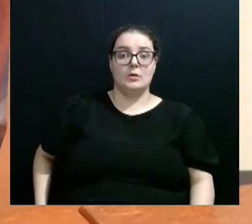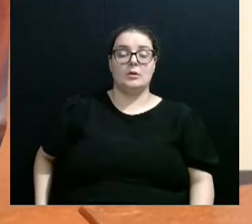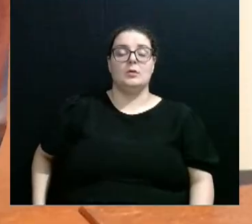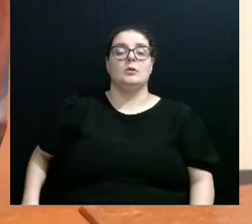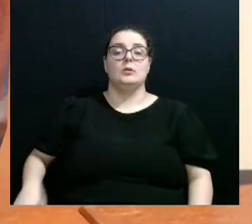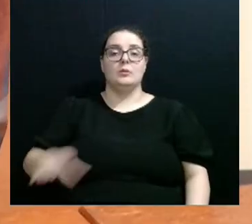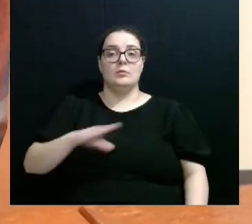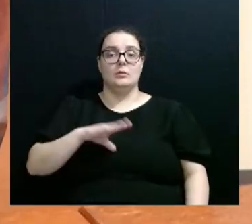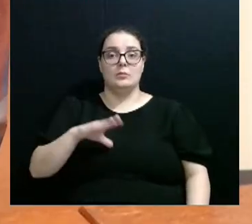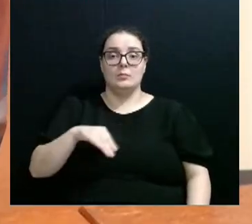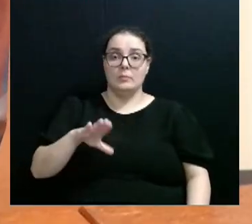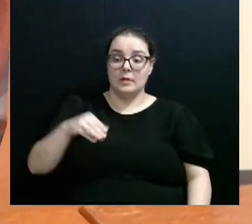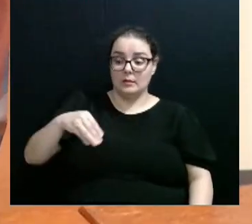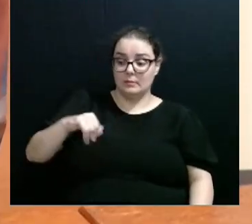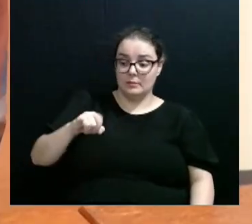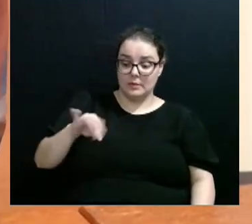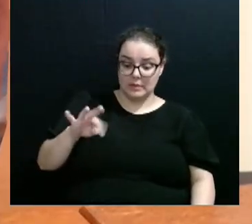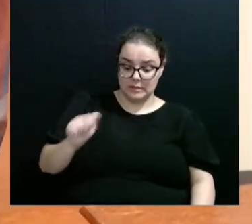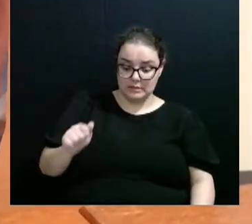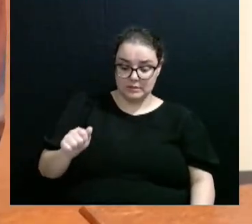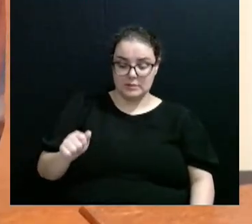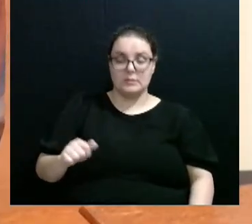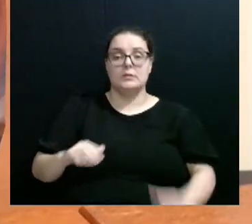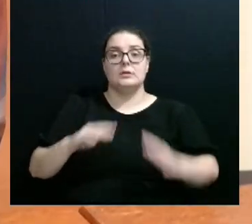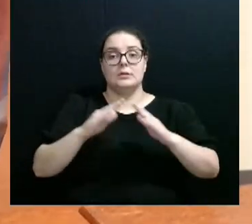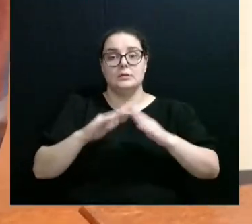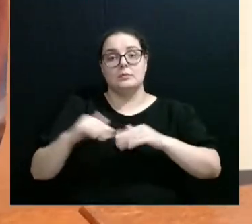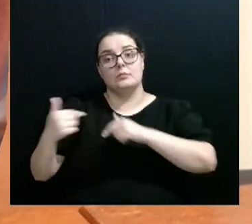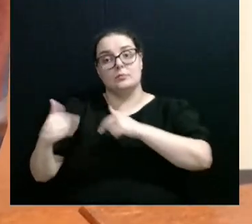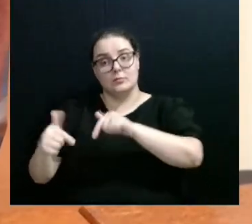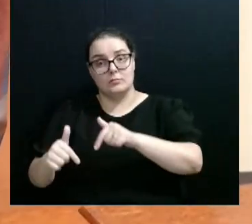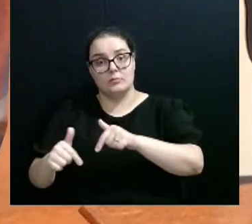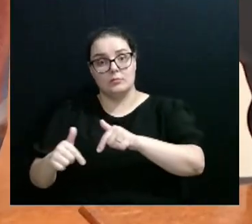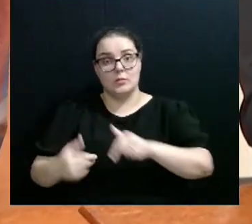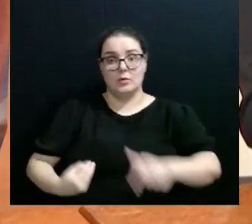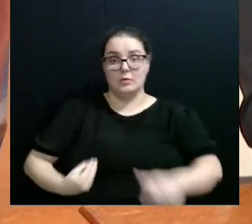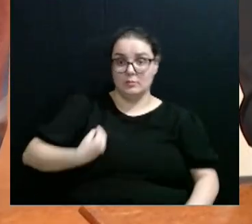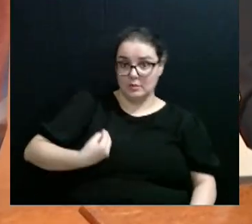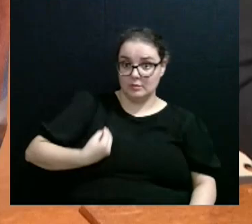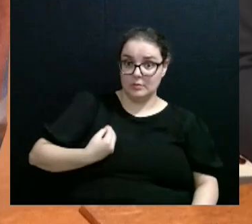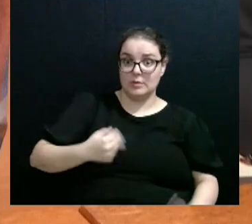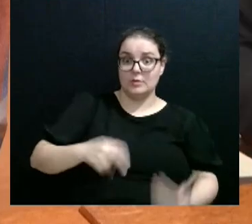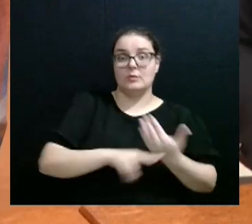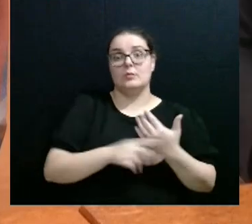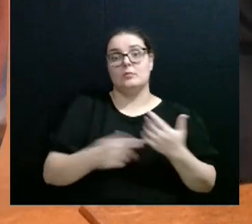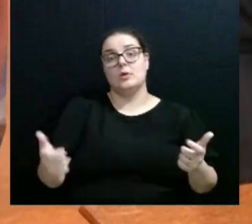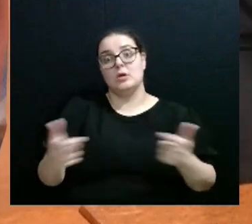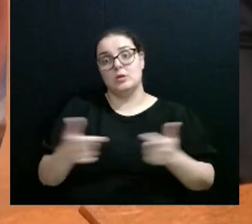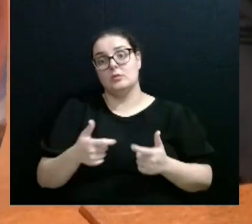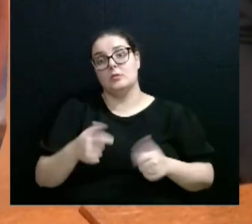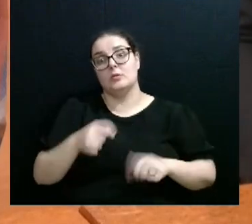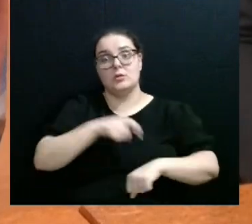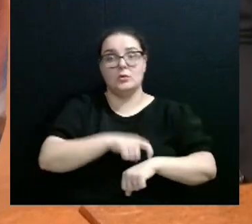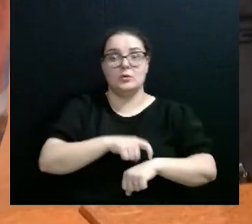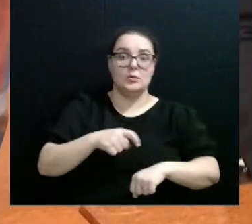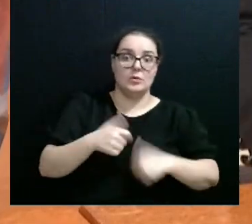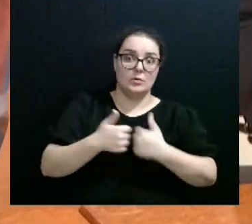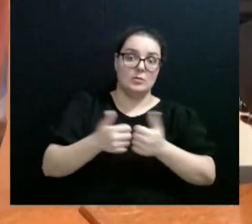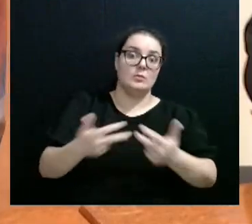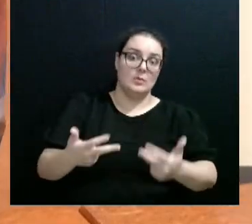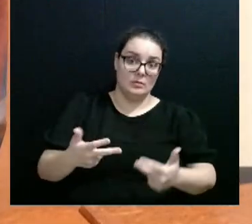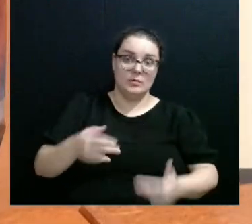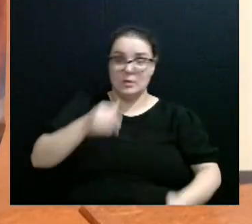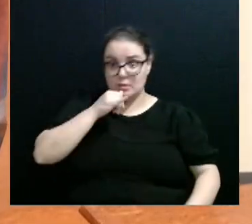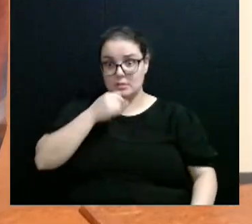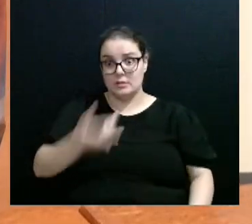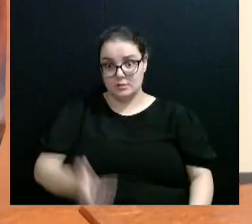mista, que você mora, trabalha e reside, eu impacto menos no tempo de transporte público. Então, eu